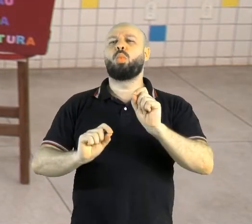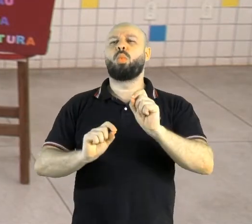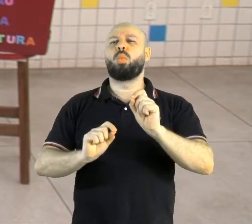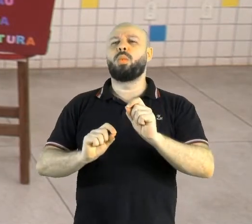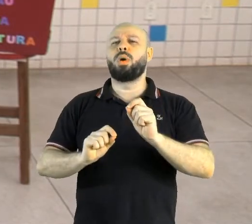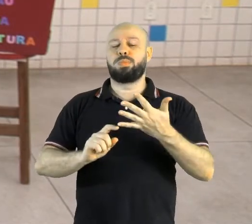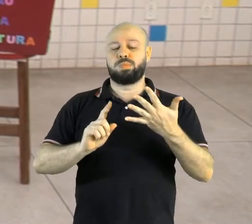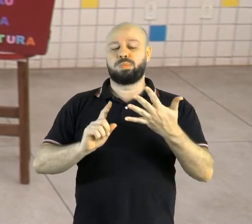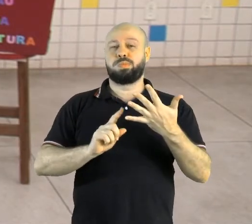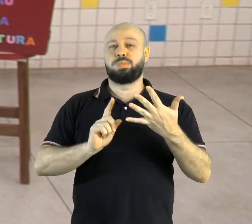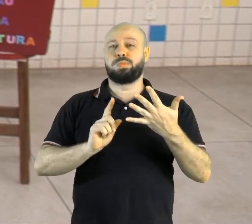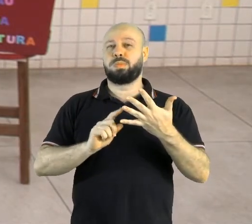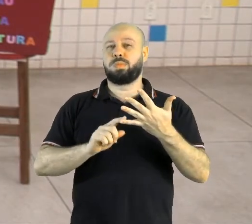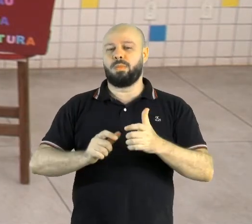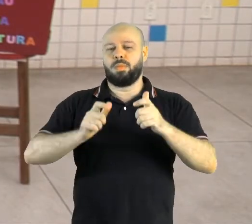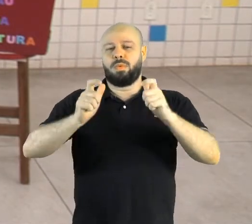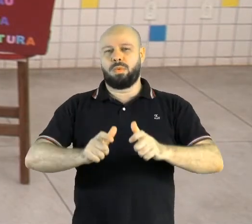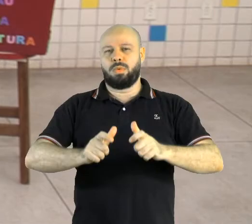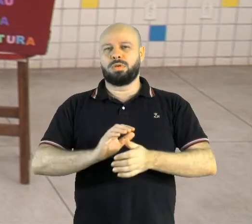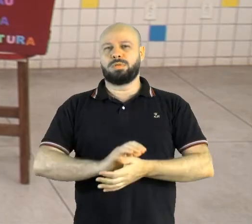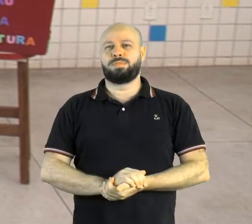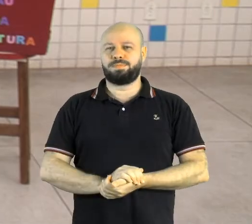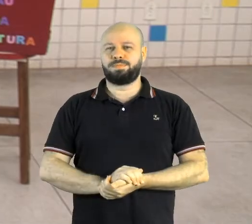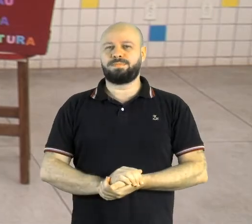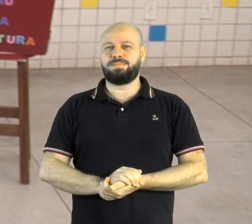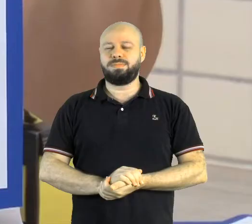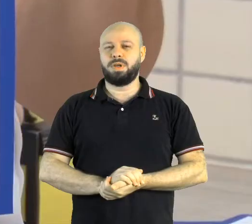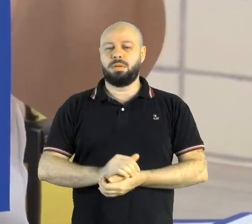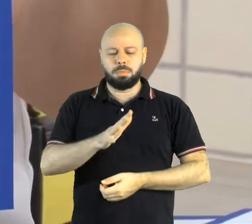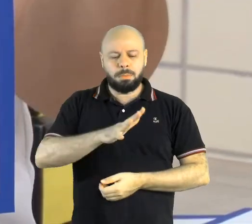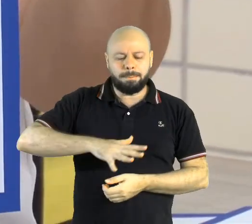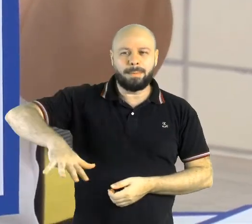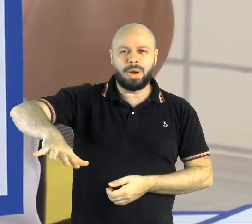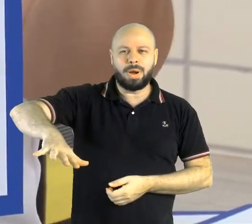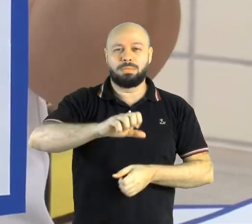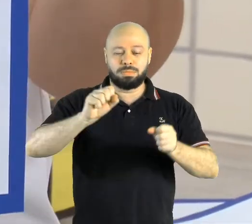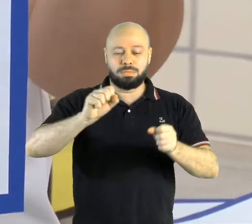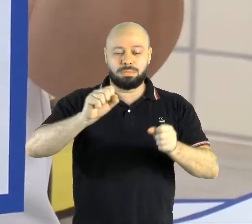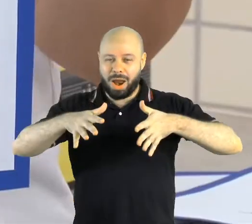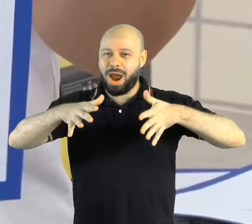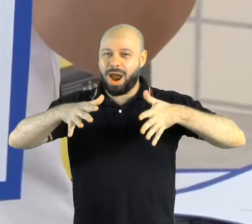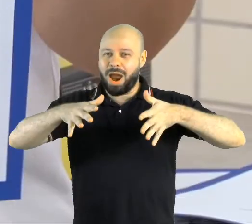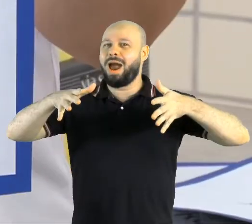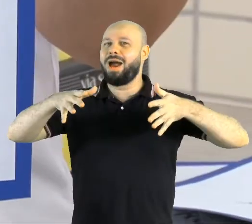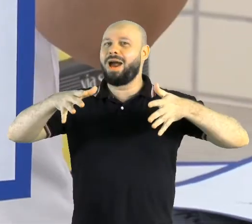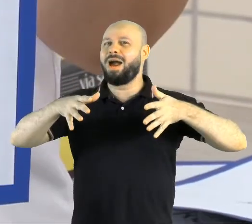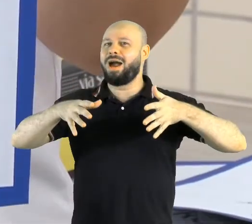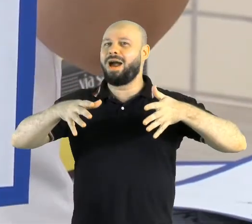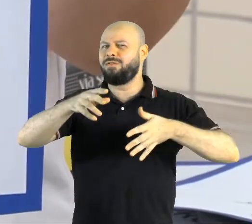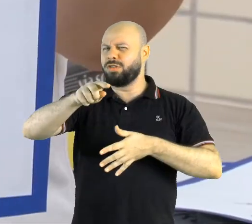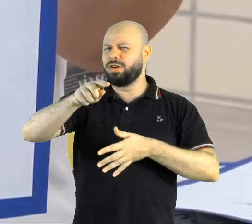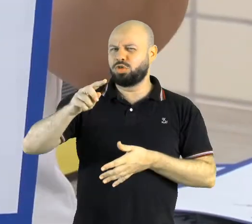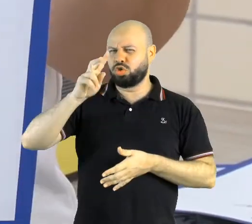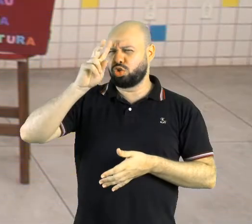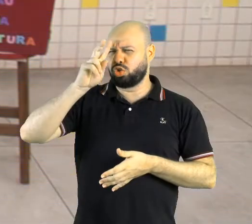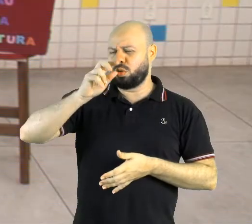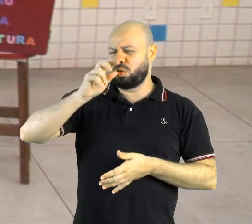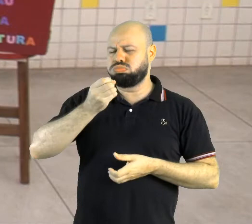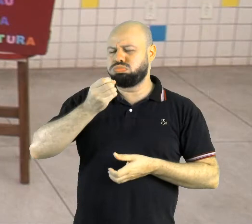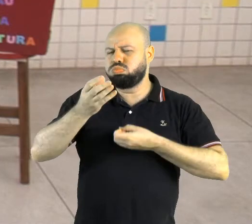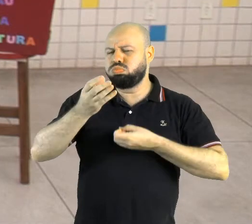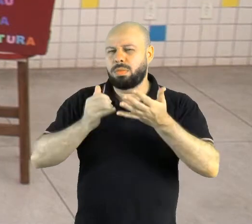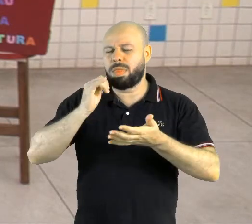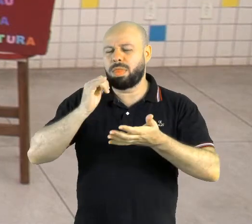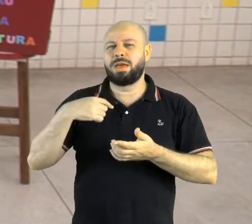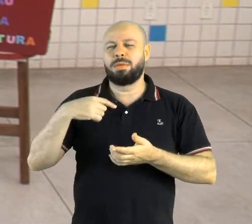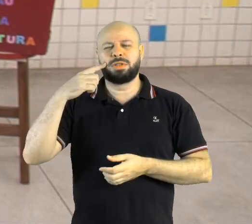lugar é um espaço mágico onde você vai contar. Porque se você conta a tua história e fala, olha, eu estava lá no